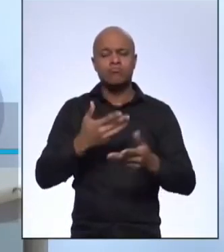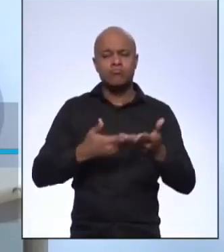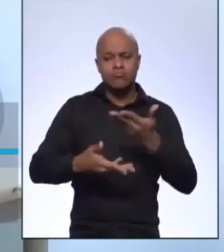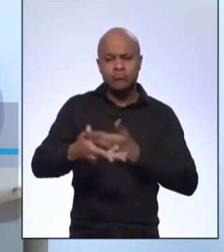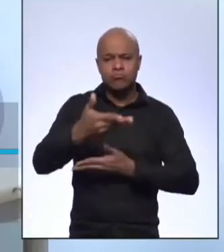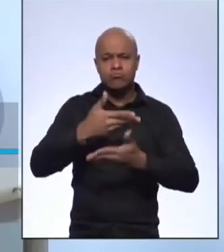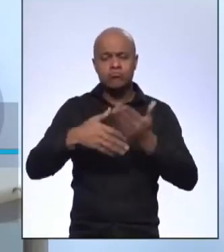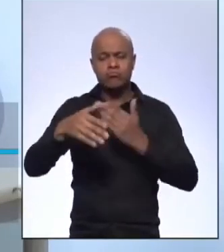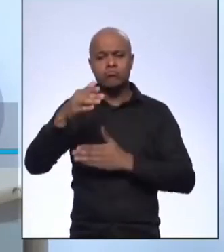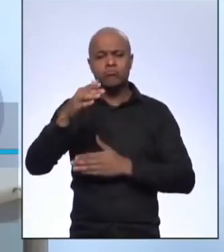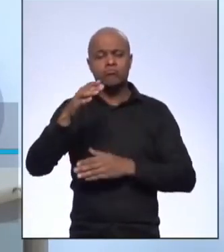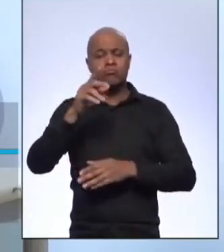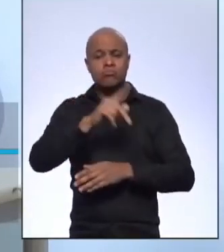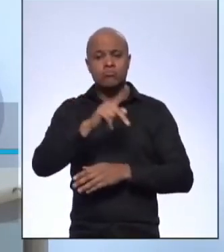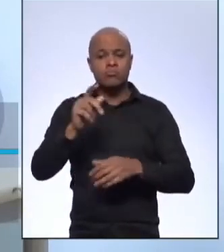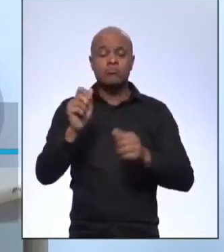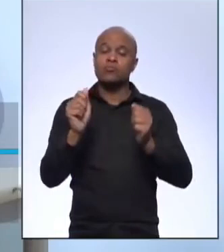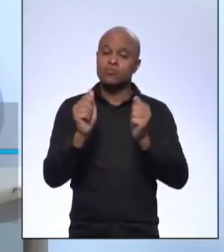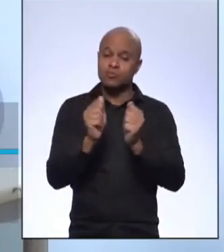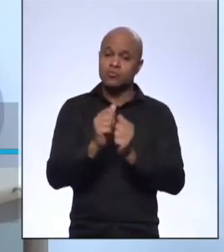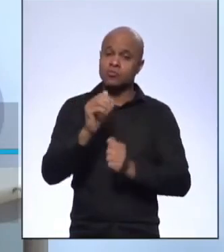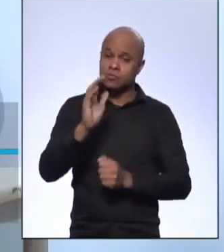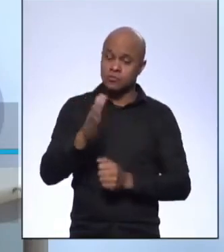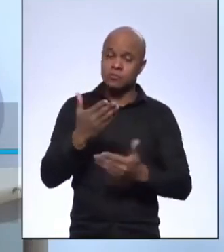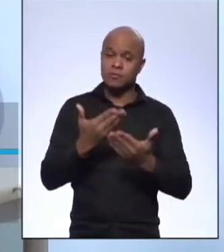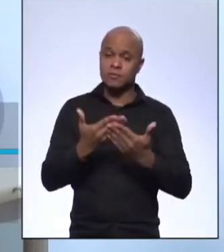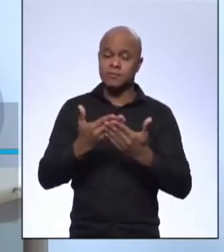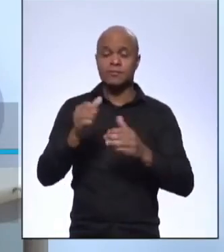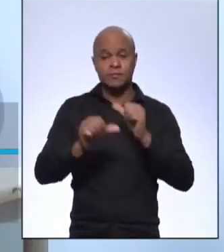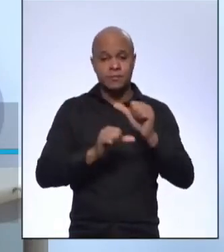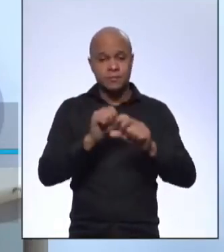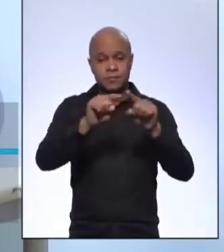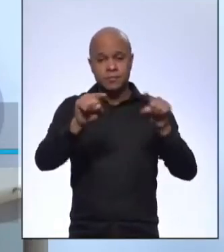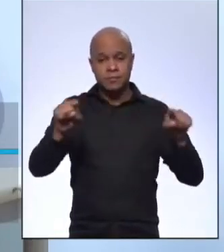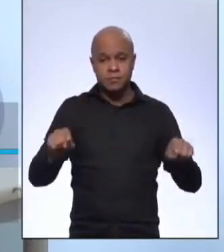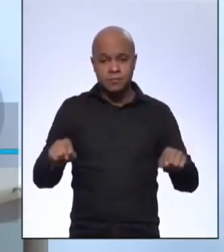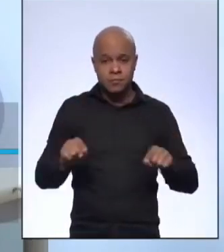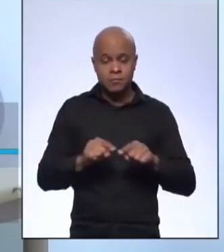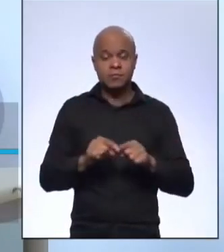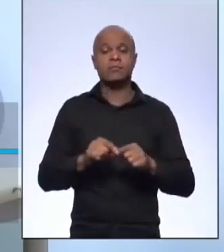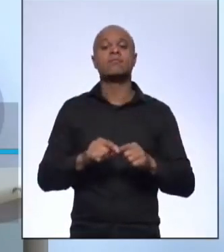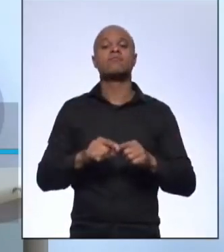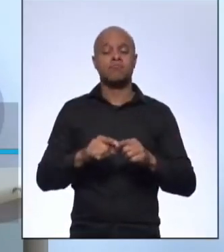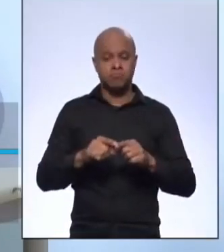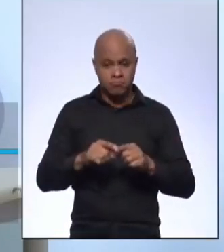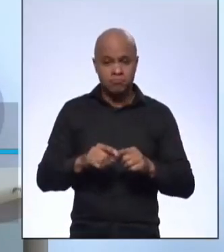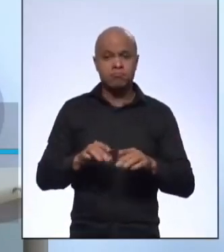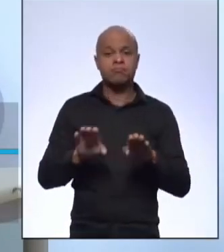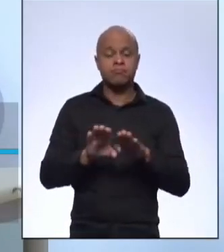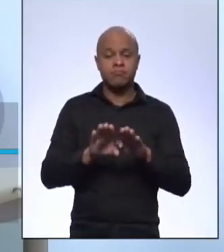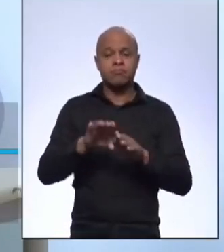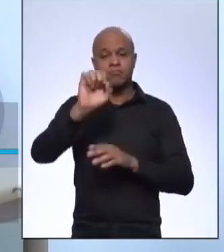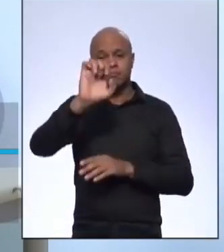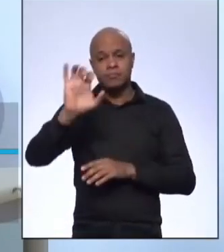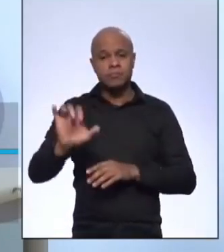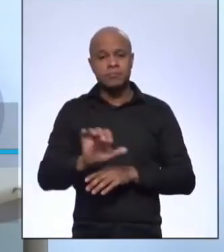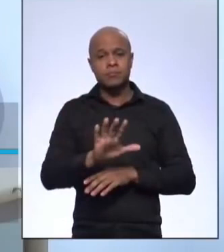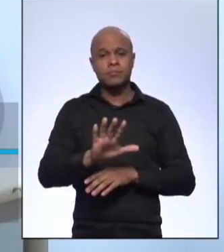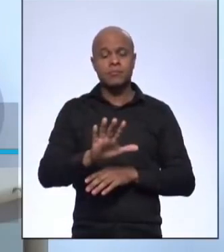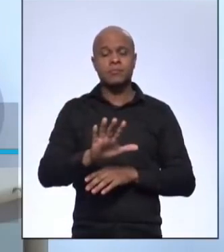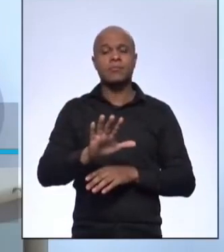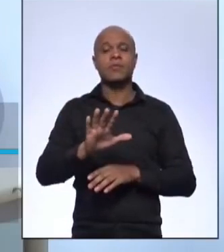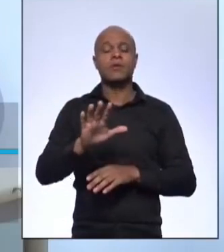já tenham estudado um pouco sobre as transformações territoriais na Europa, né? Então, é um momento